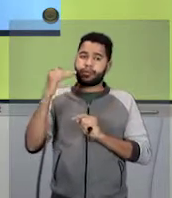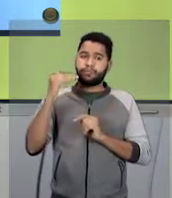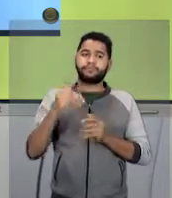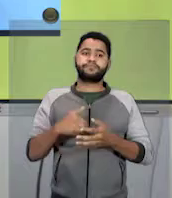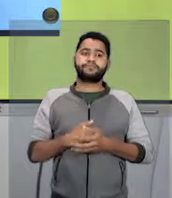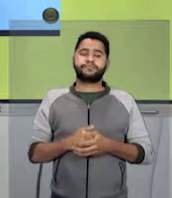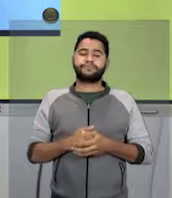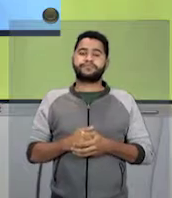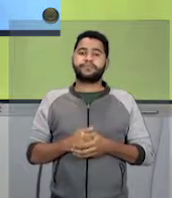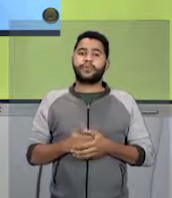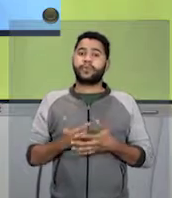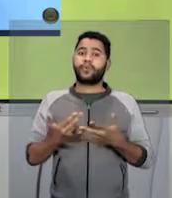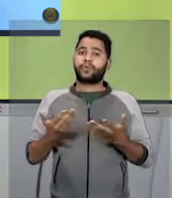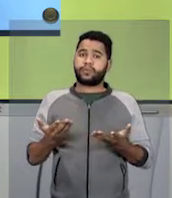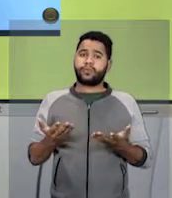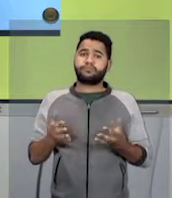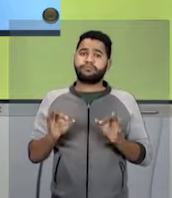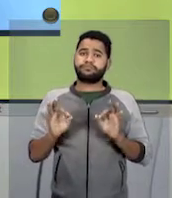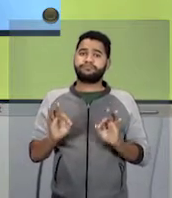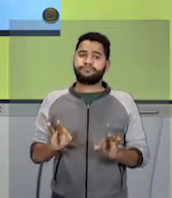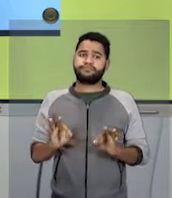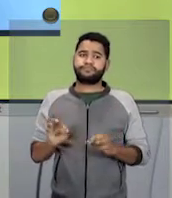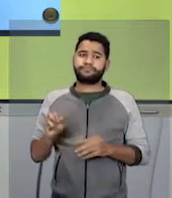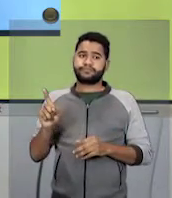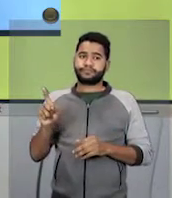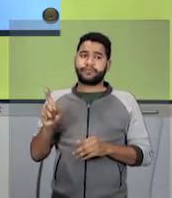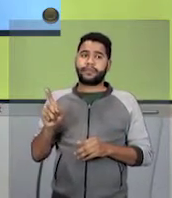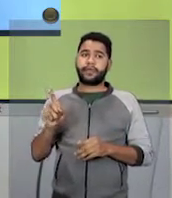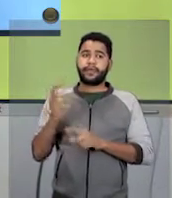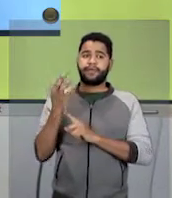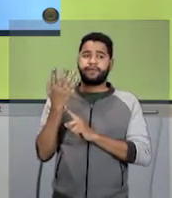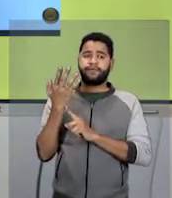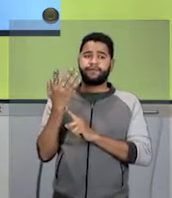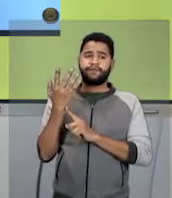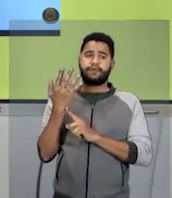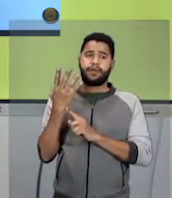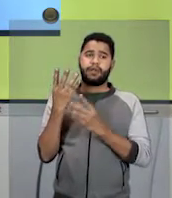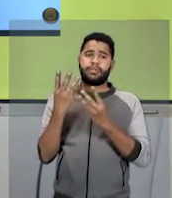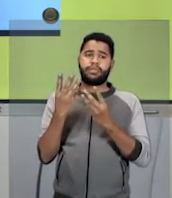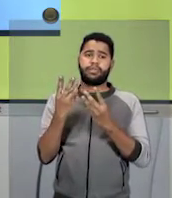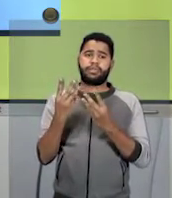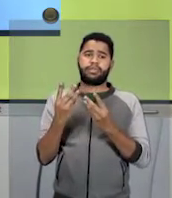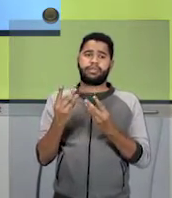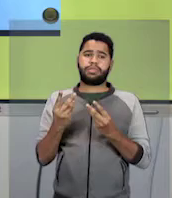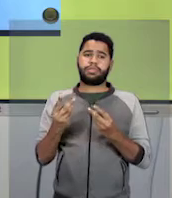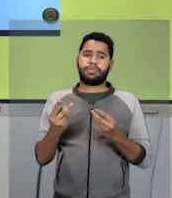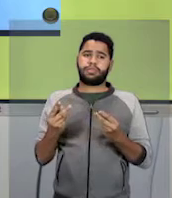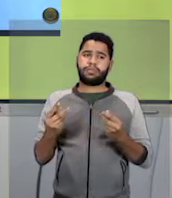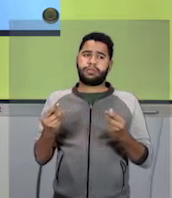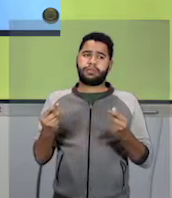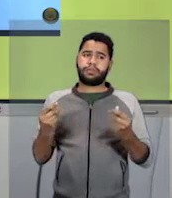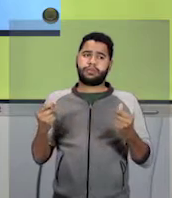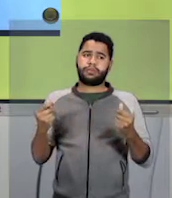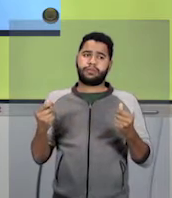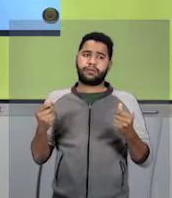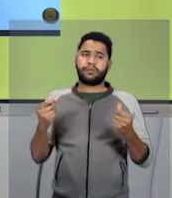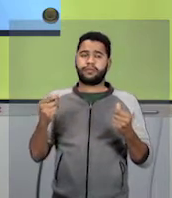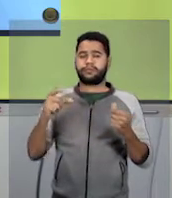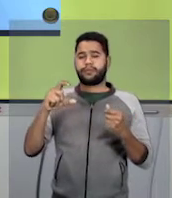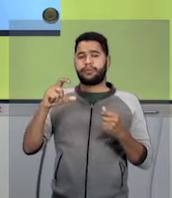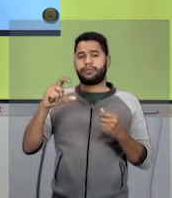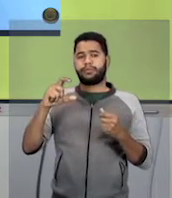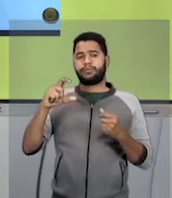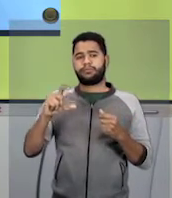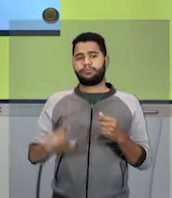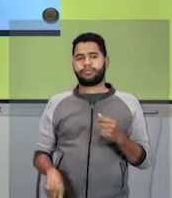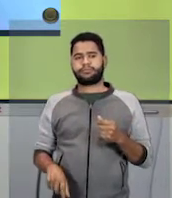aí ele vai, obviamente, como isso aqui é uma vela, vai derreter aquela vela e ela provavelmente vai cair